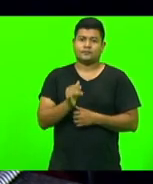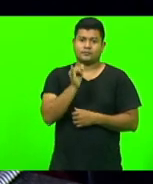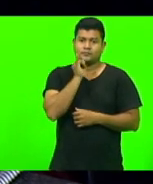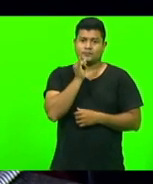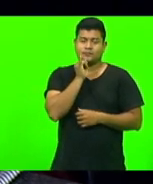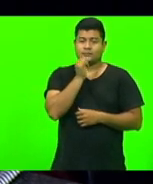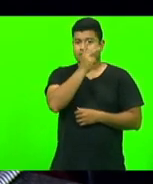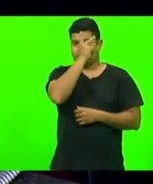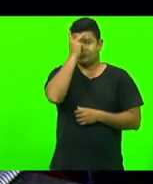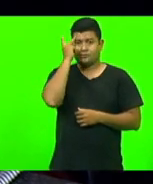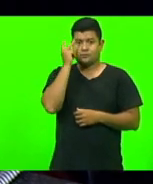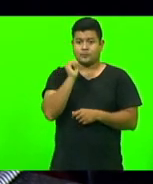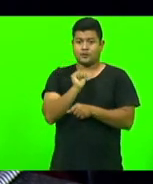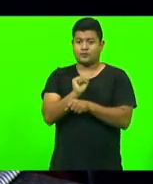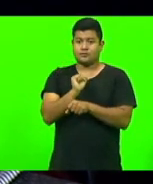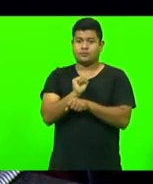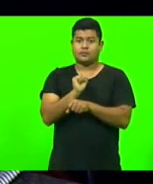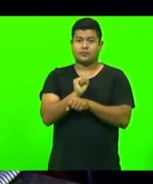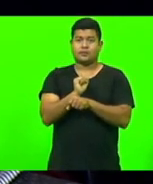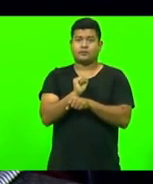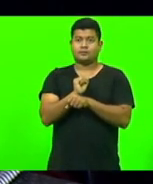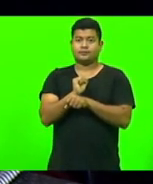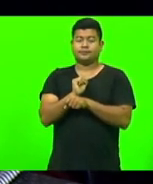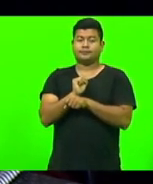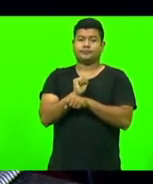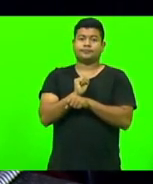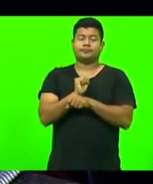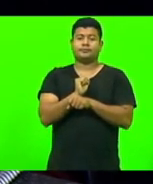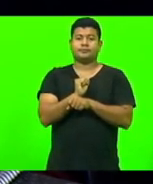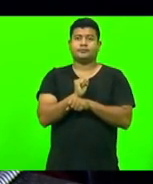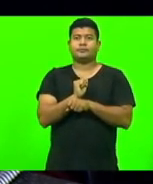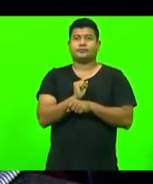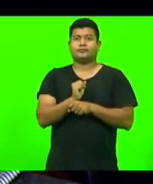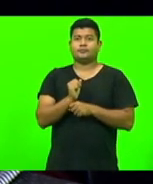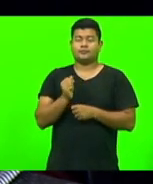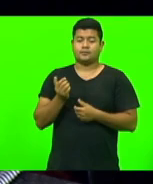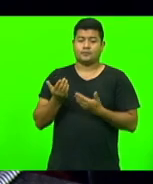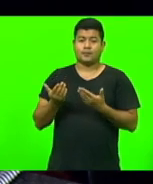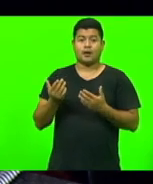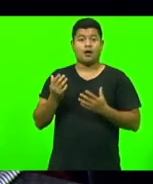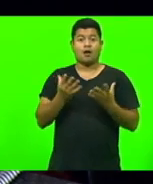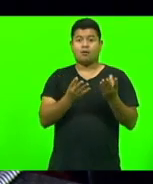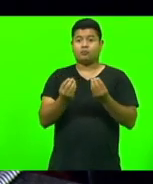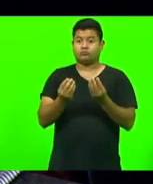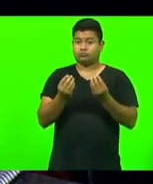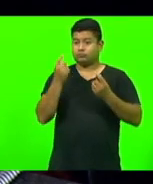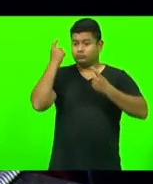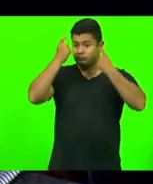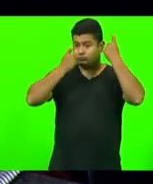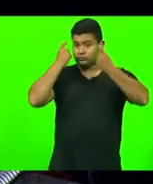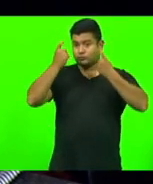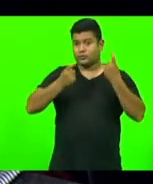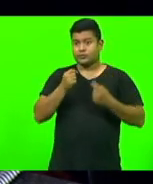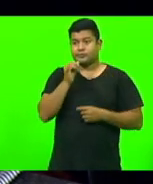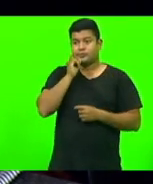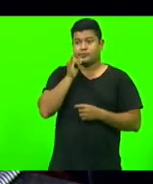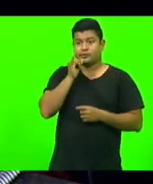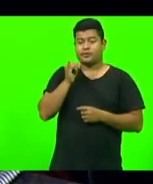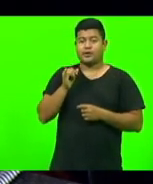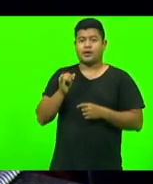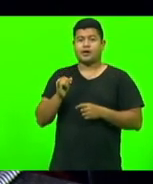que aguardam por procedimentos e que preocupa bastante são, por exemplo, as filas de